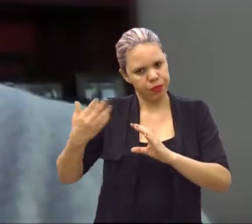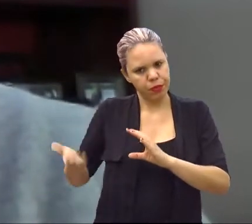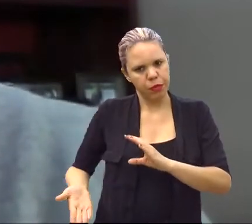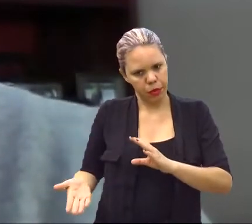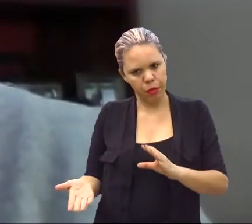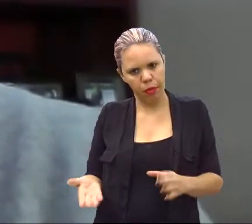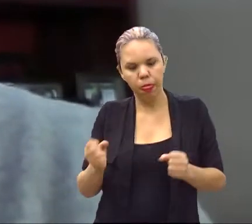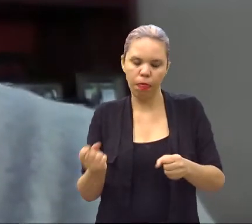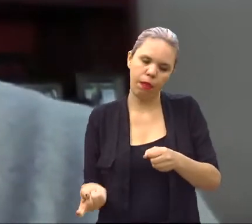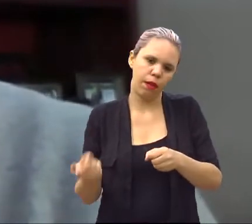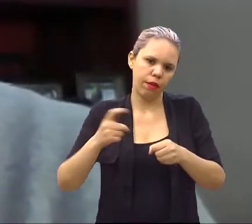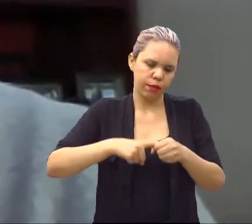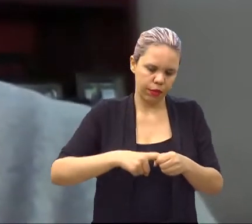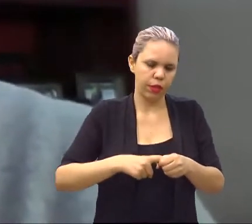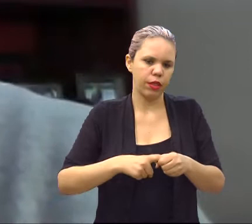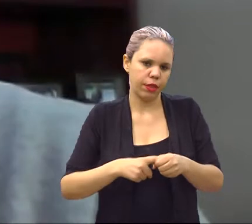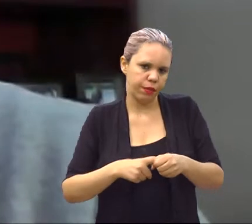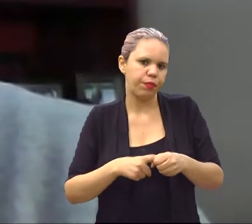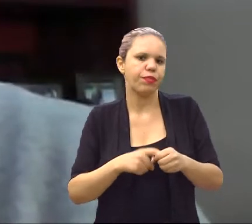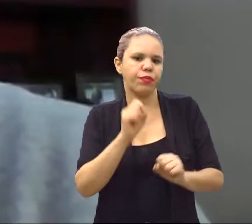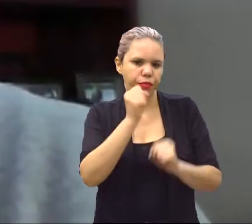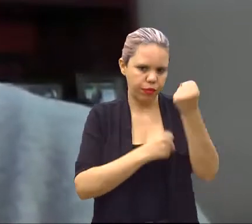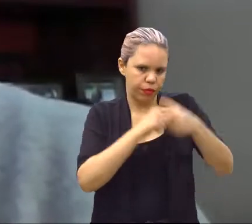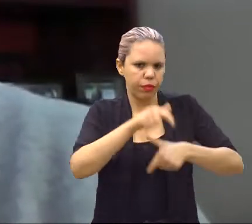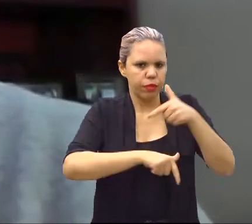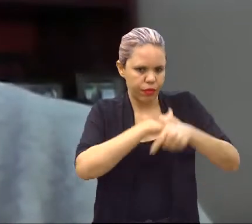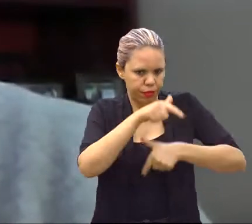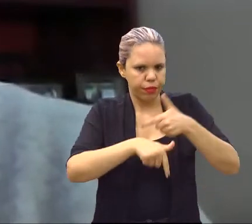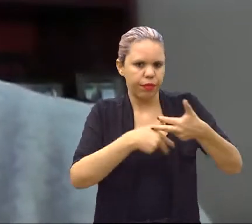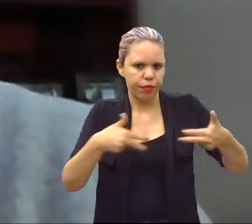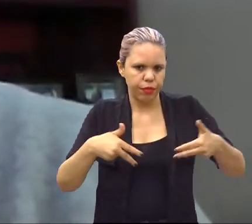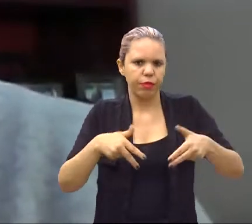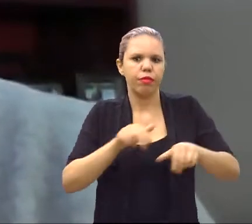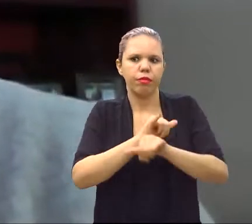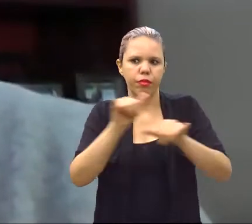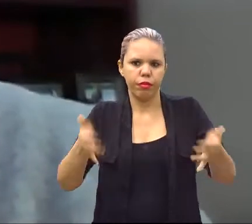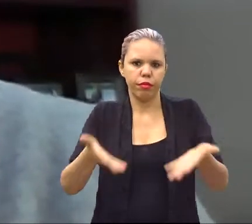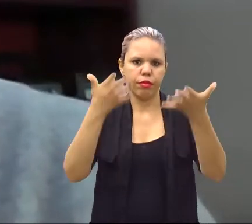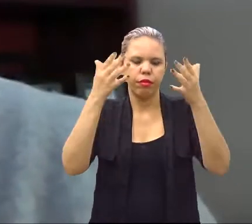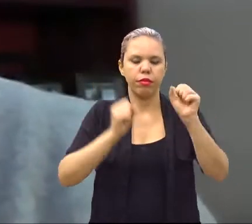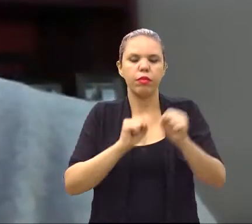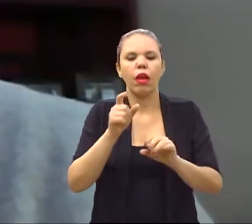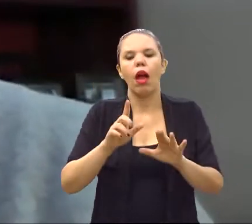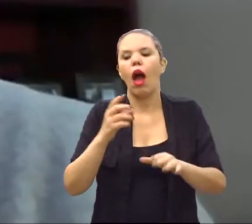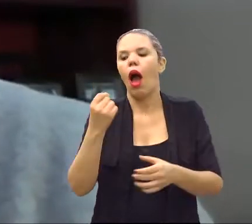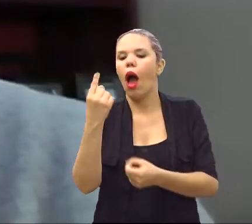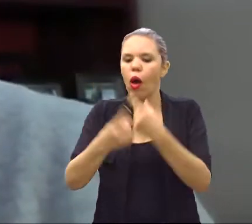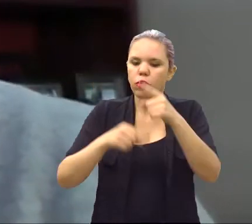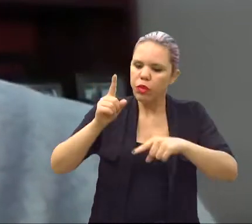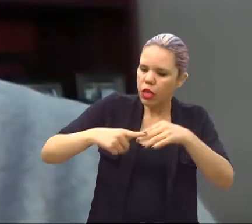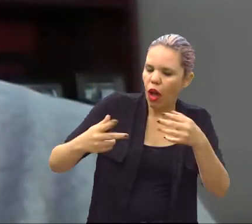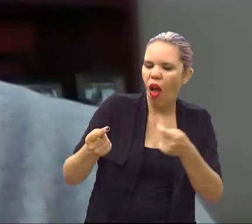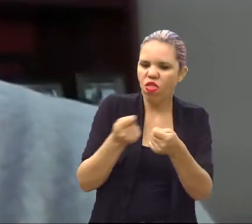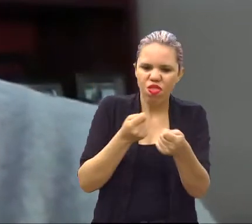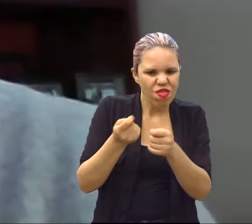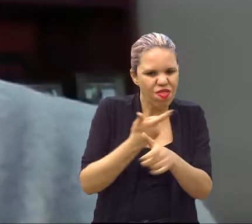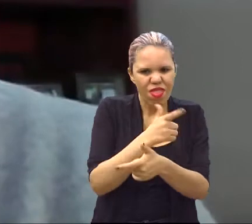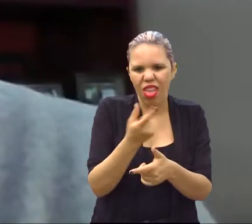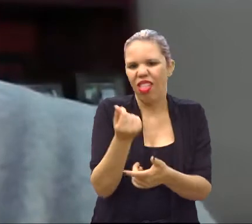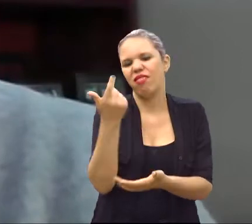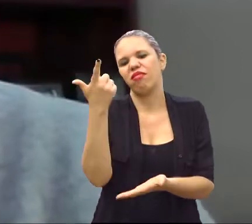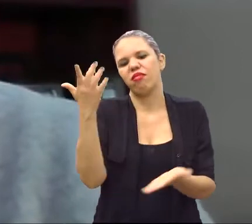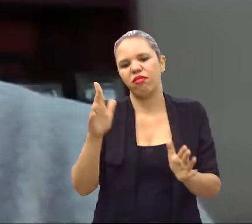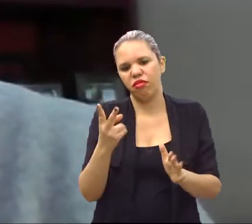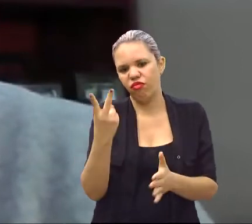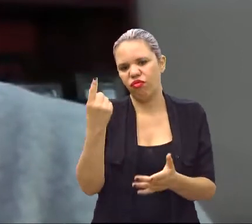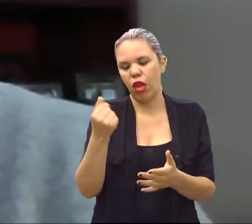reciclado e pode voltar para a cadeia produtiva. O que acontece é que alguns materiais não têm valor econômico. Então,